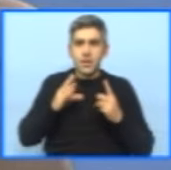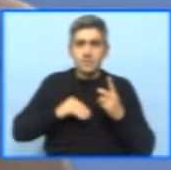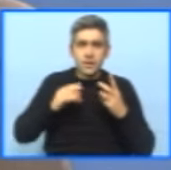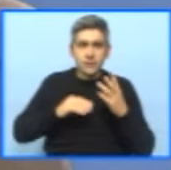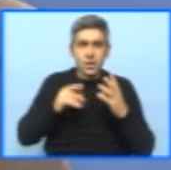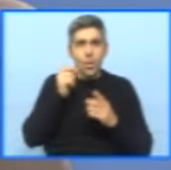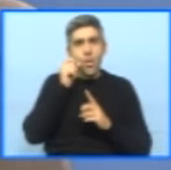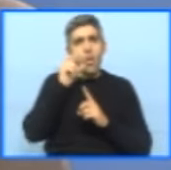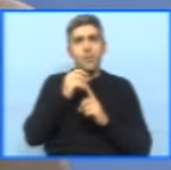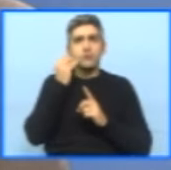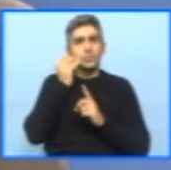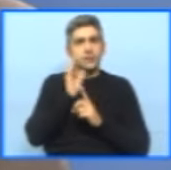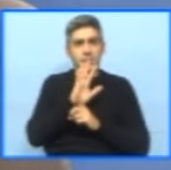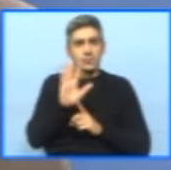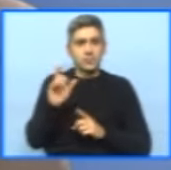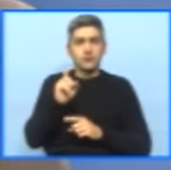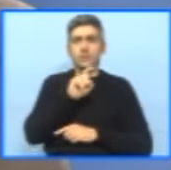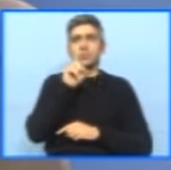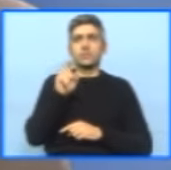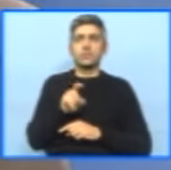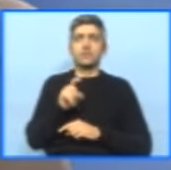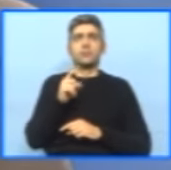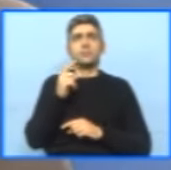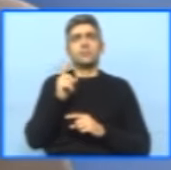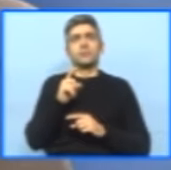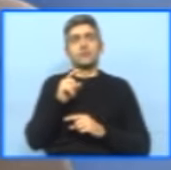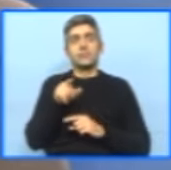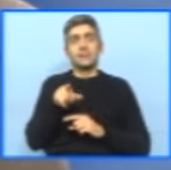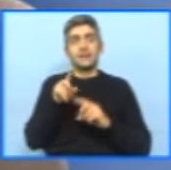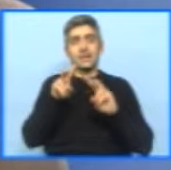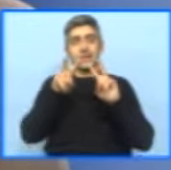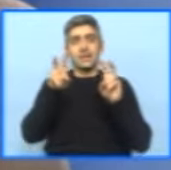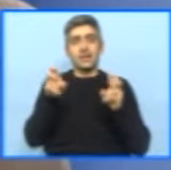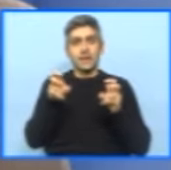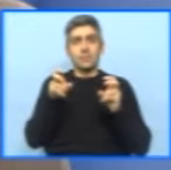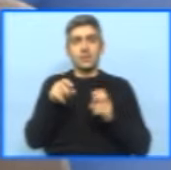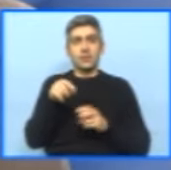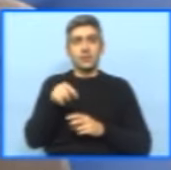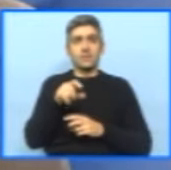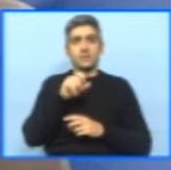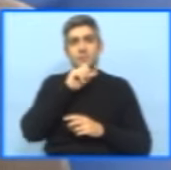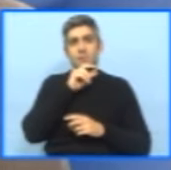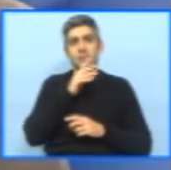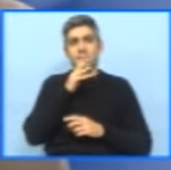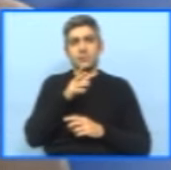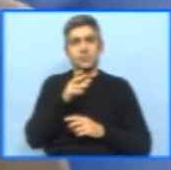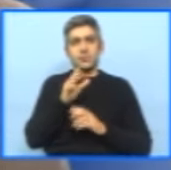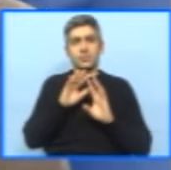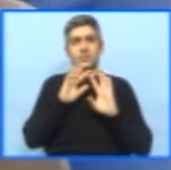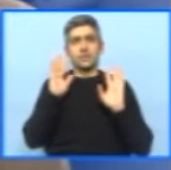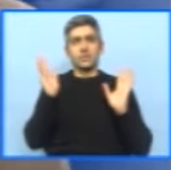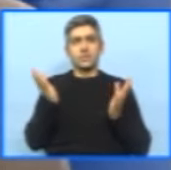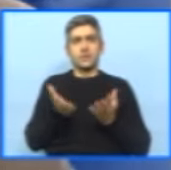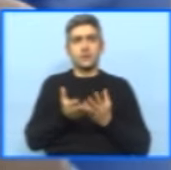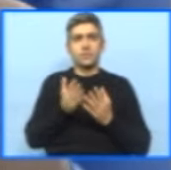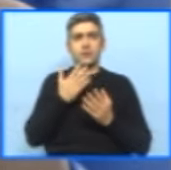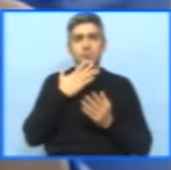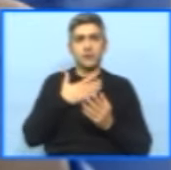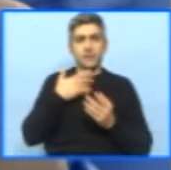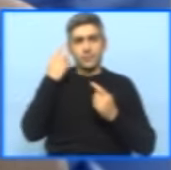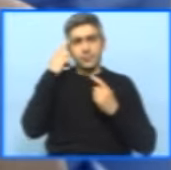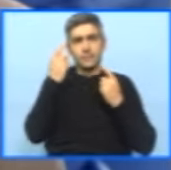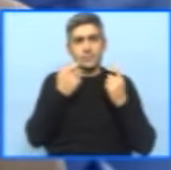quisermos, uma interrogação ambulante. E este tema, poderíamos dizer em traços gerais, faz-me pensar o